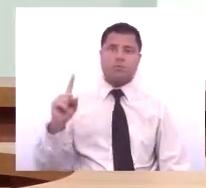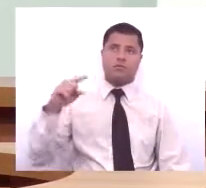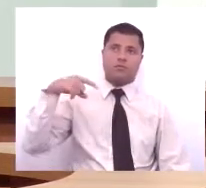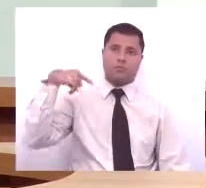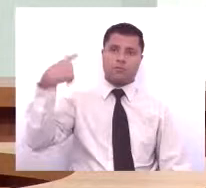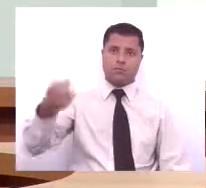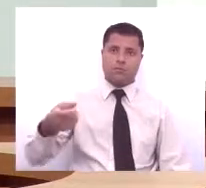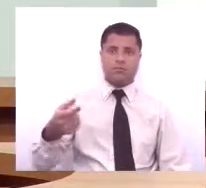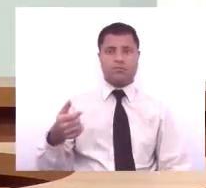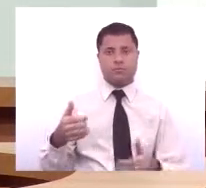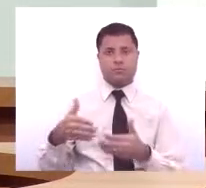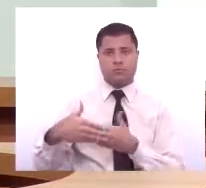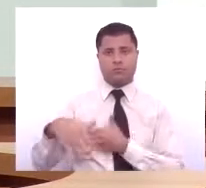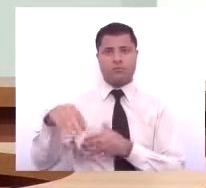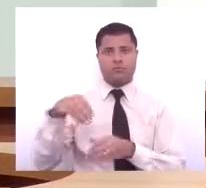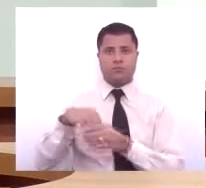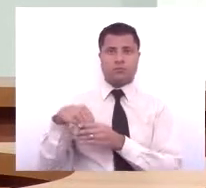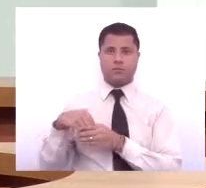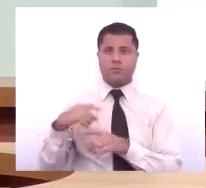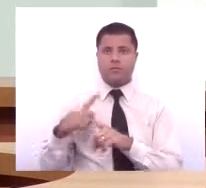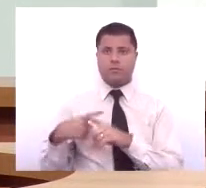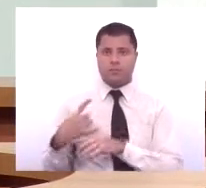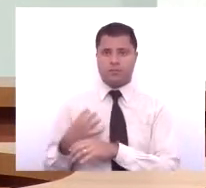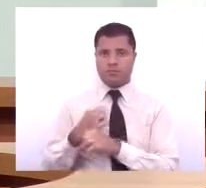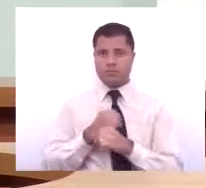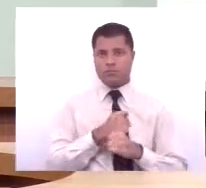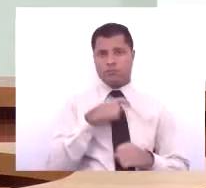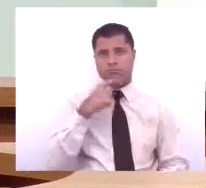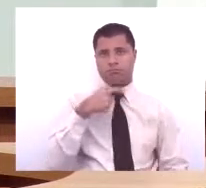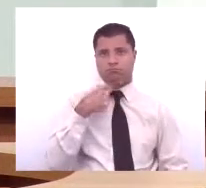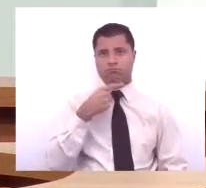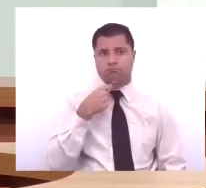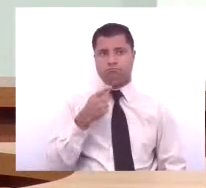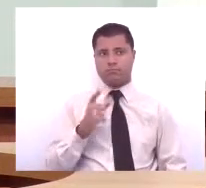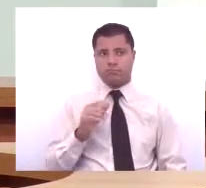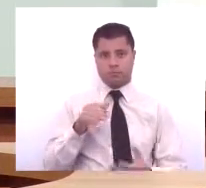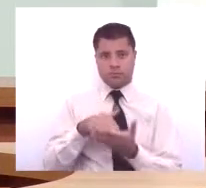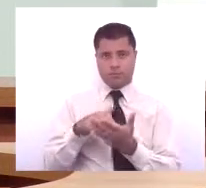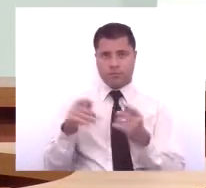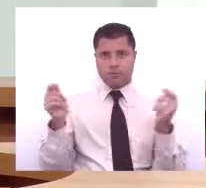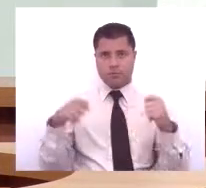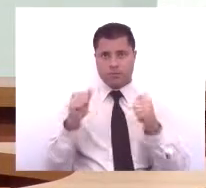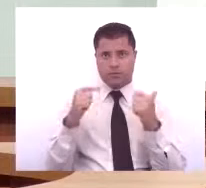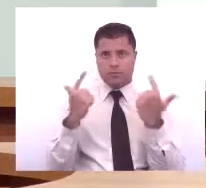mandato sem representatividade a nível federal.